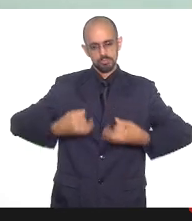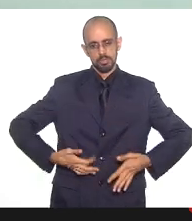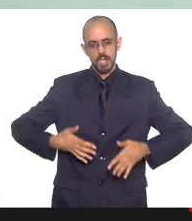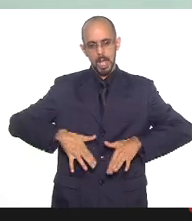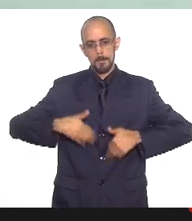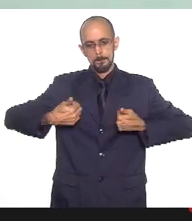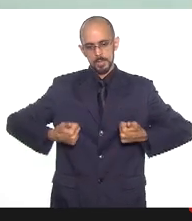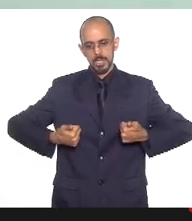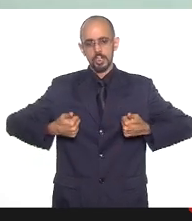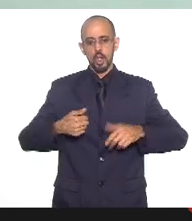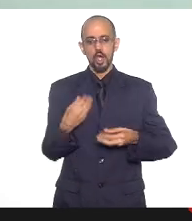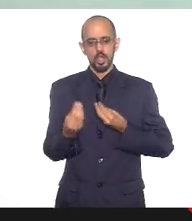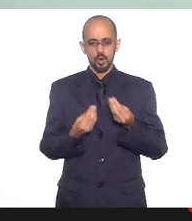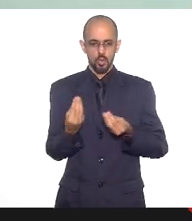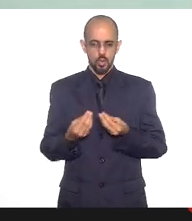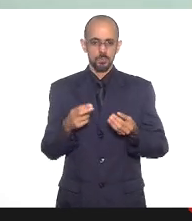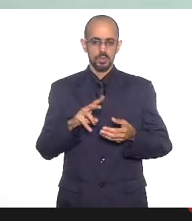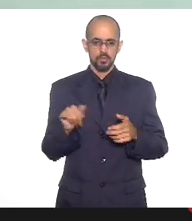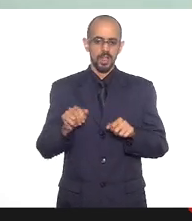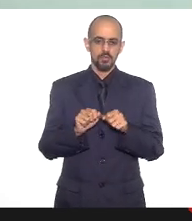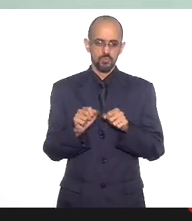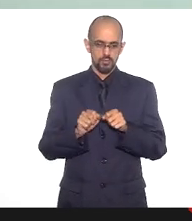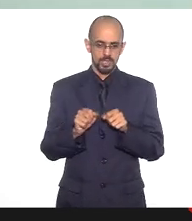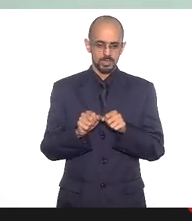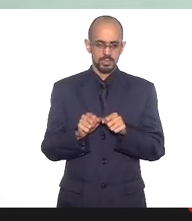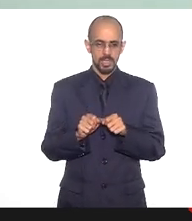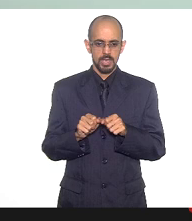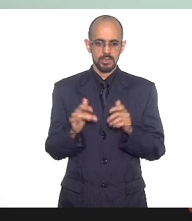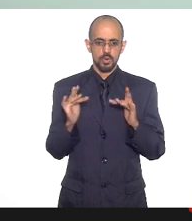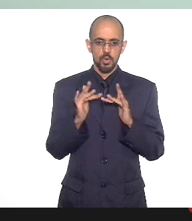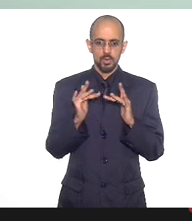da gestão dos ativos, enfim, a interligação disso com os projetos.